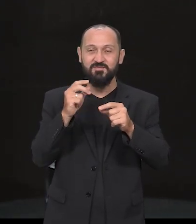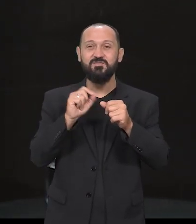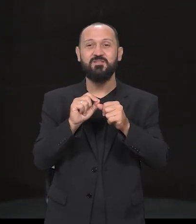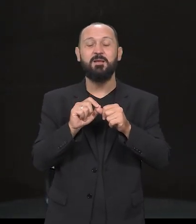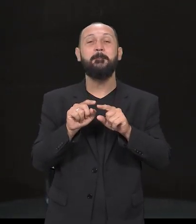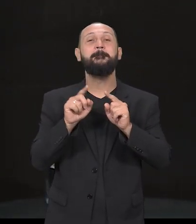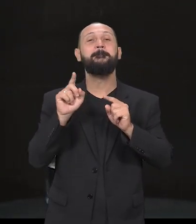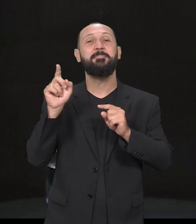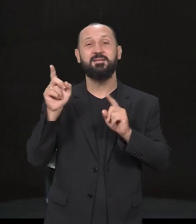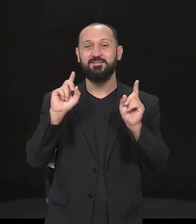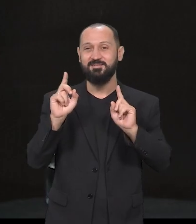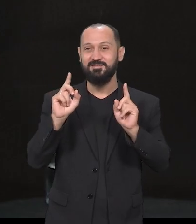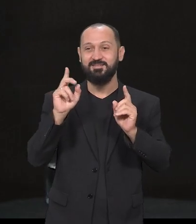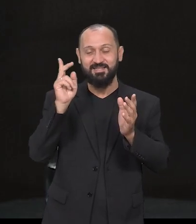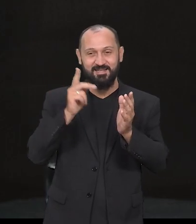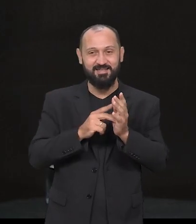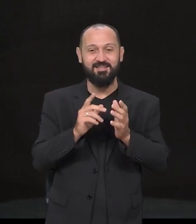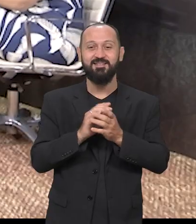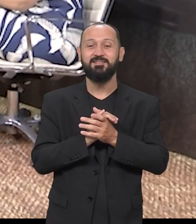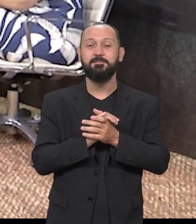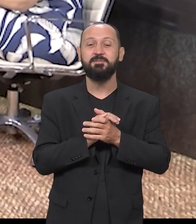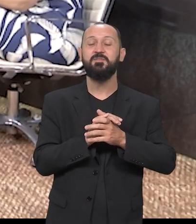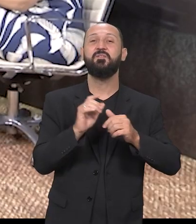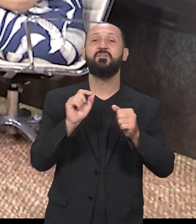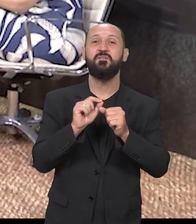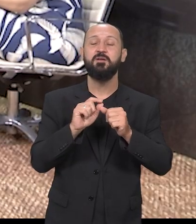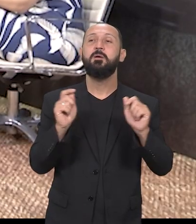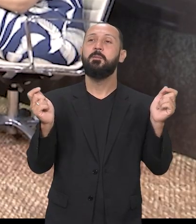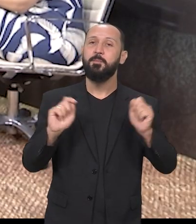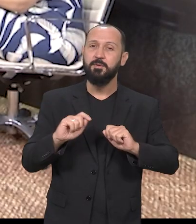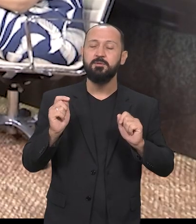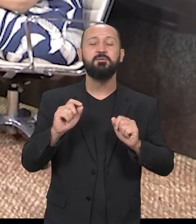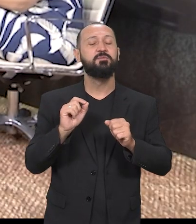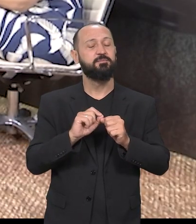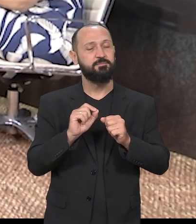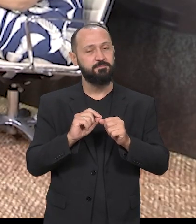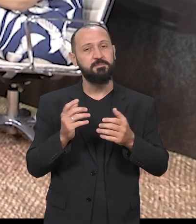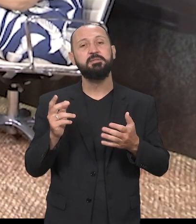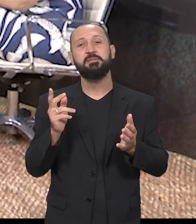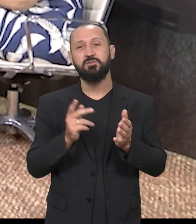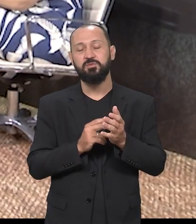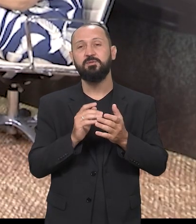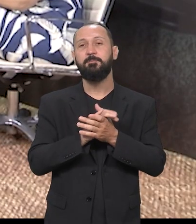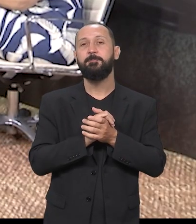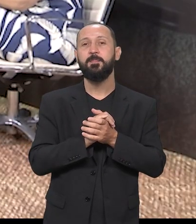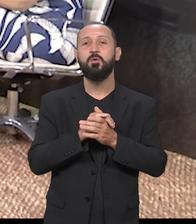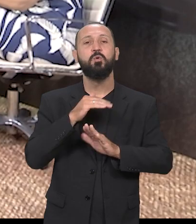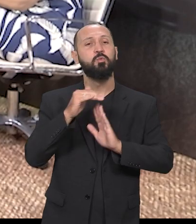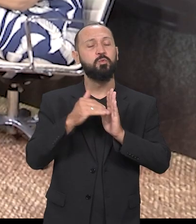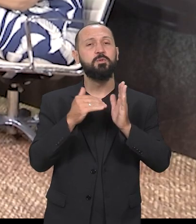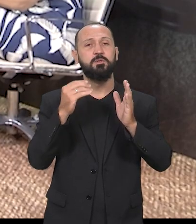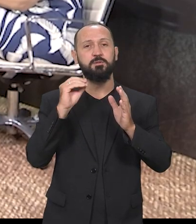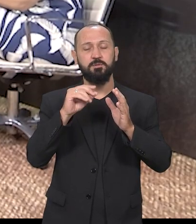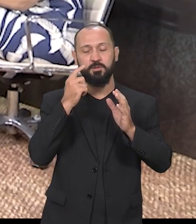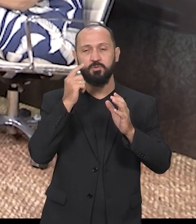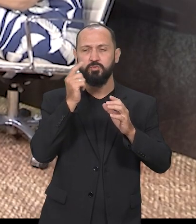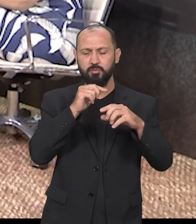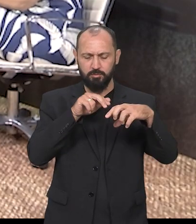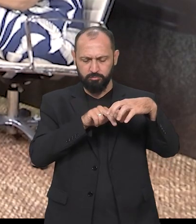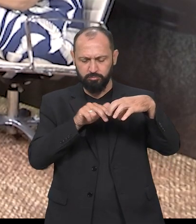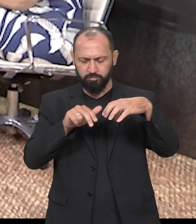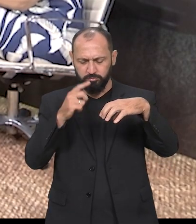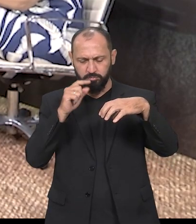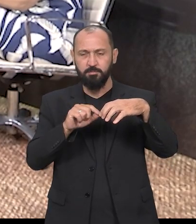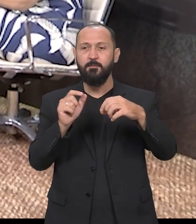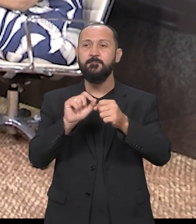faz aquilo, mas aqui não, na realidade. Vocês fazem o possível e o impossível, né? A gente faz tudo dentro do nosso